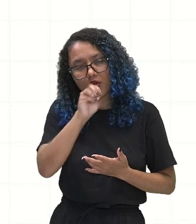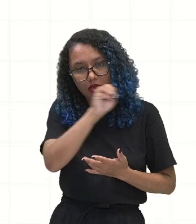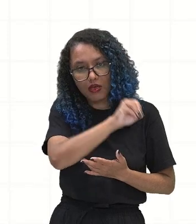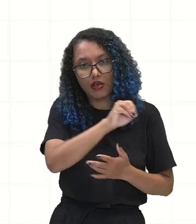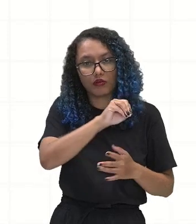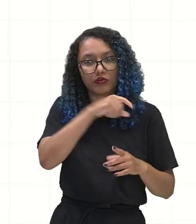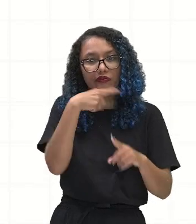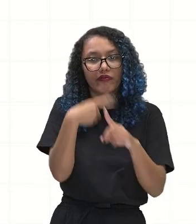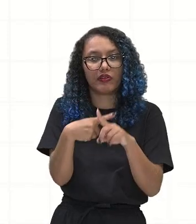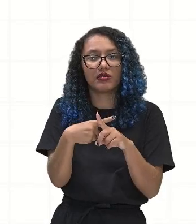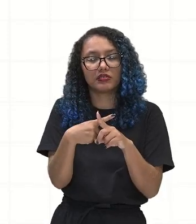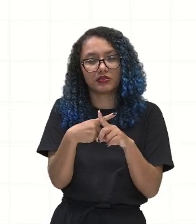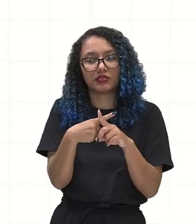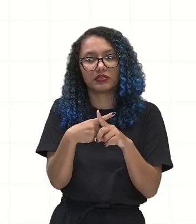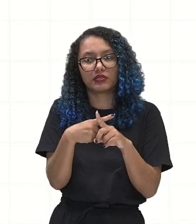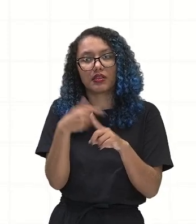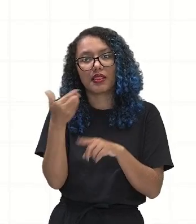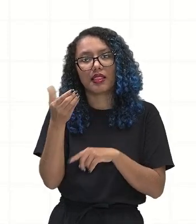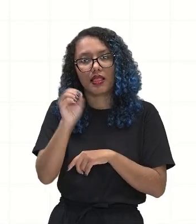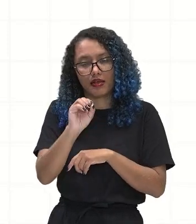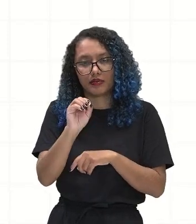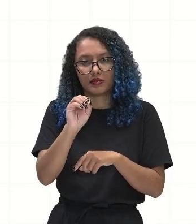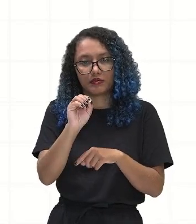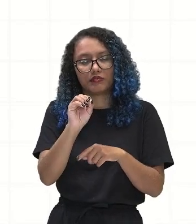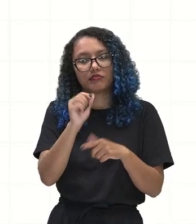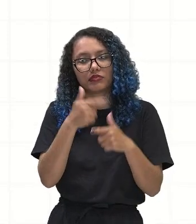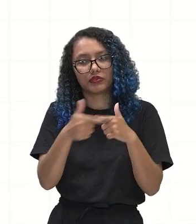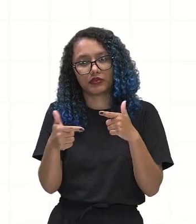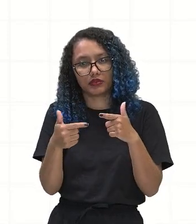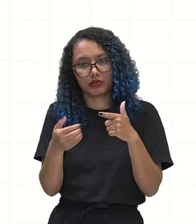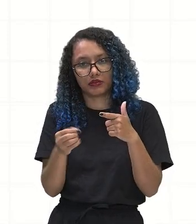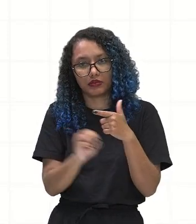multiplica 10%. 10%.